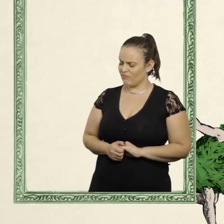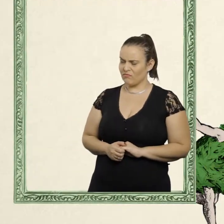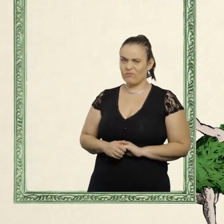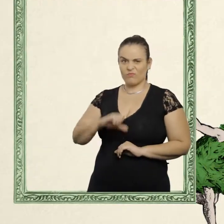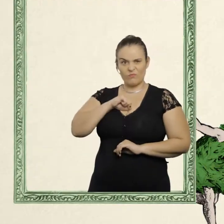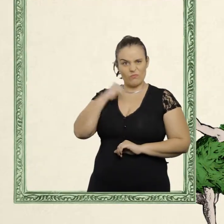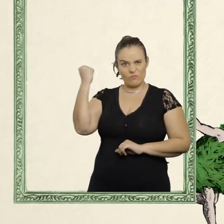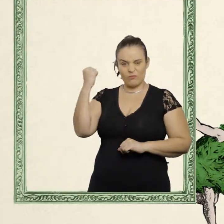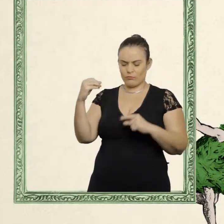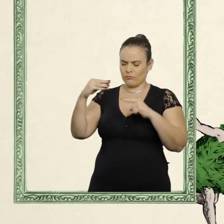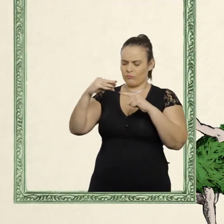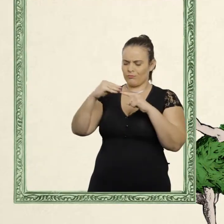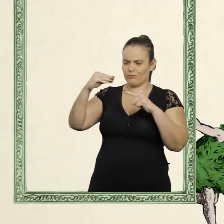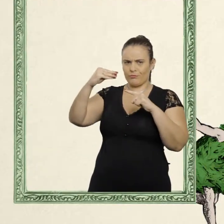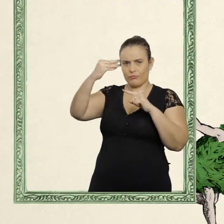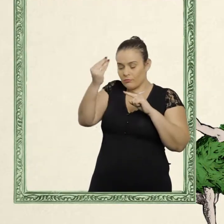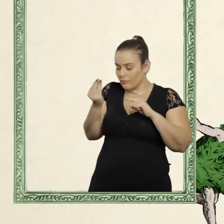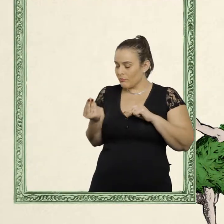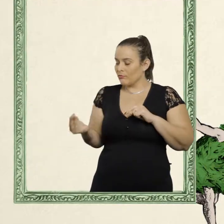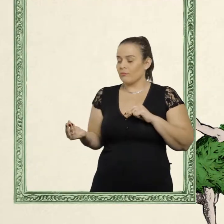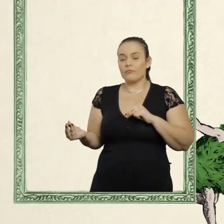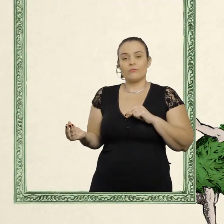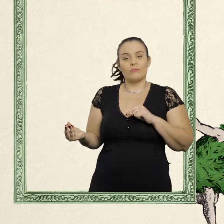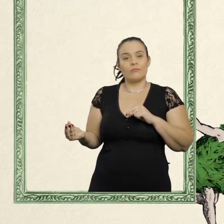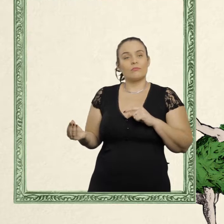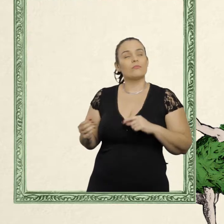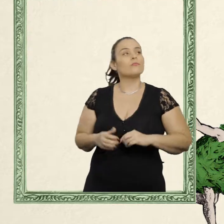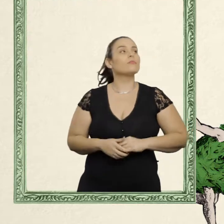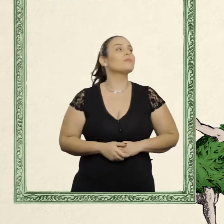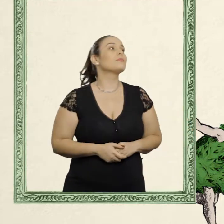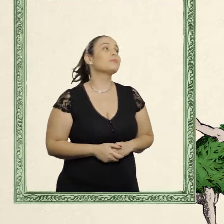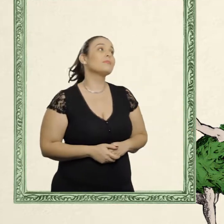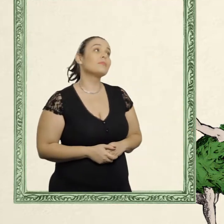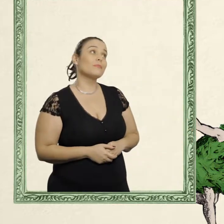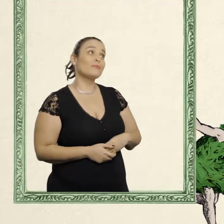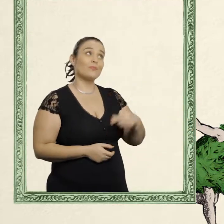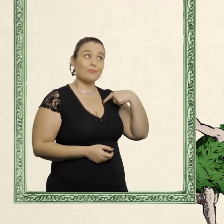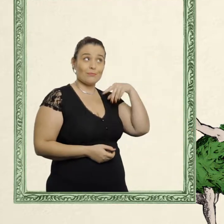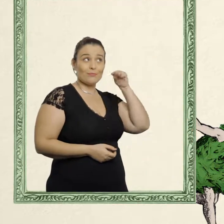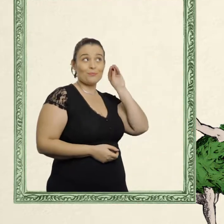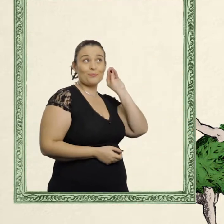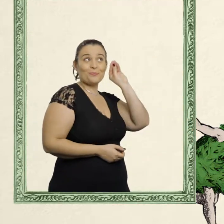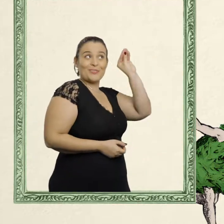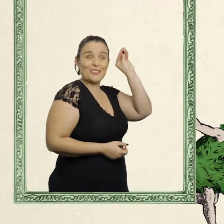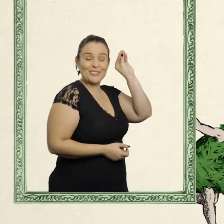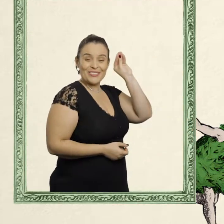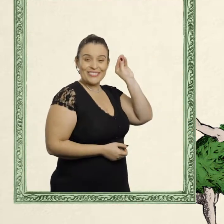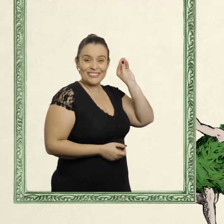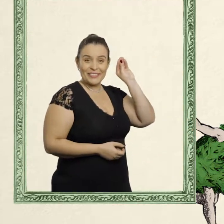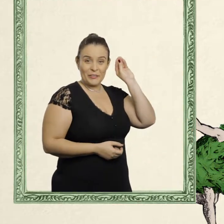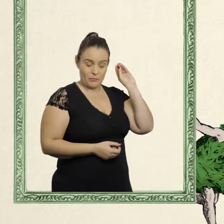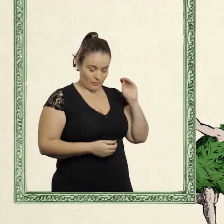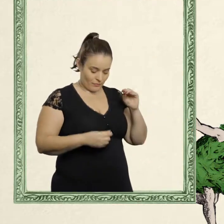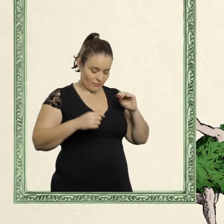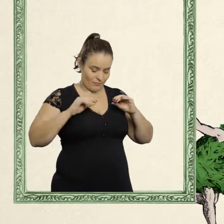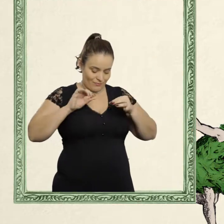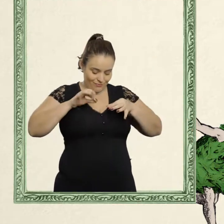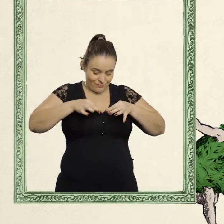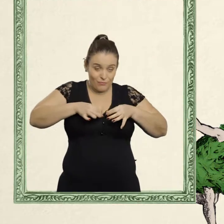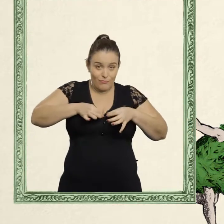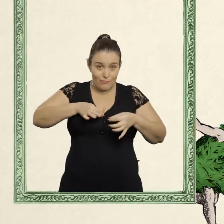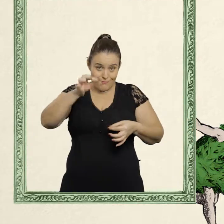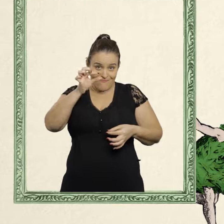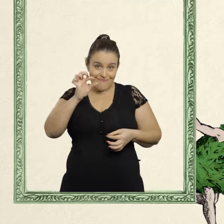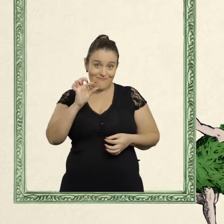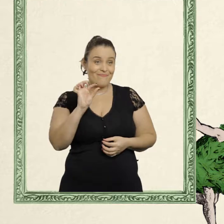ficou irritada e deu um dedal para Peter. Peter disse que ia dar um beijo em Wendy. Ele arrancou